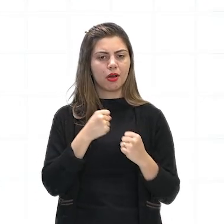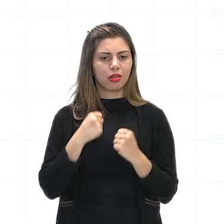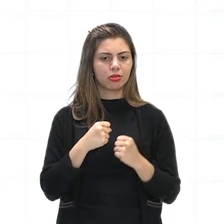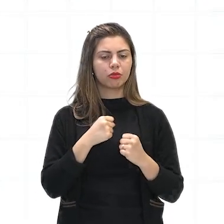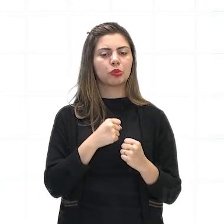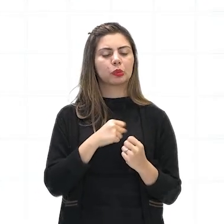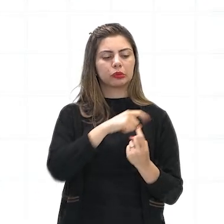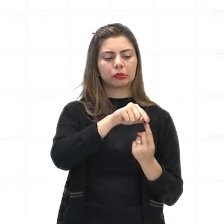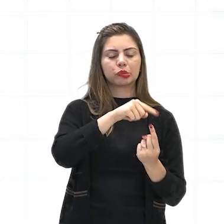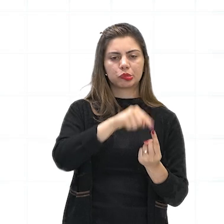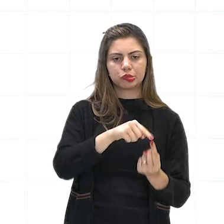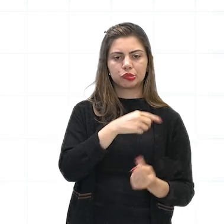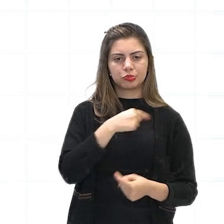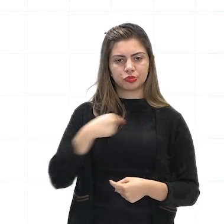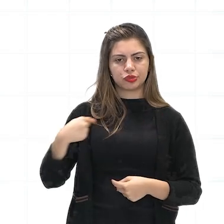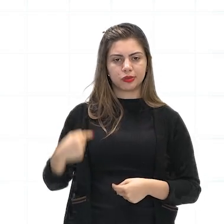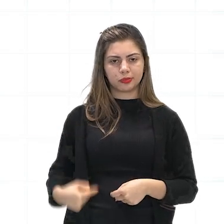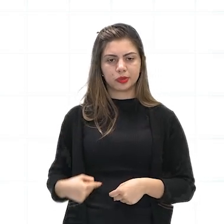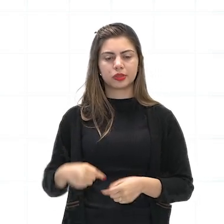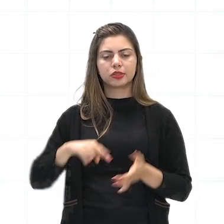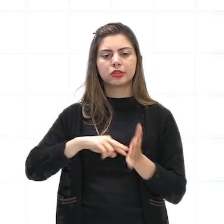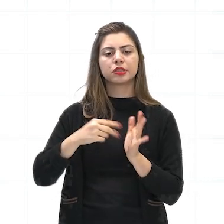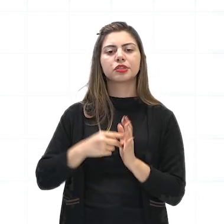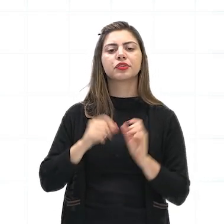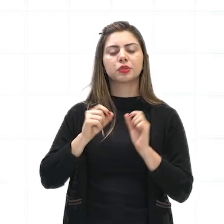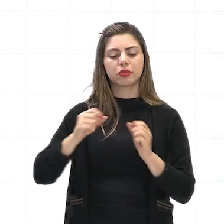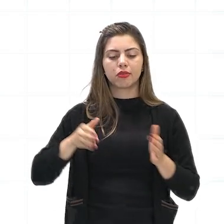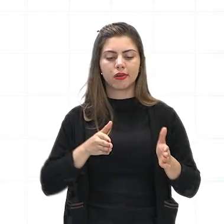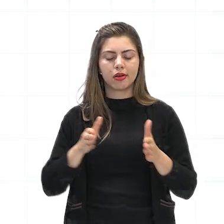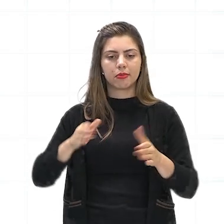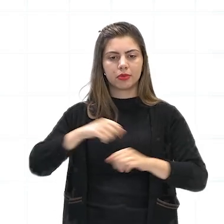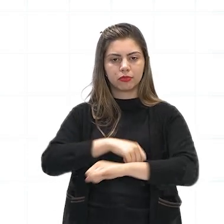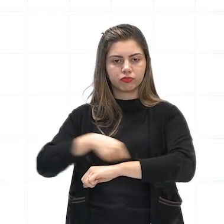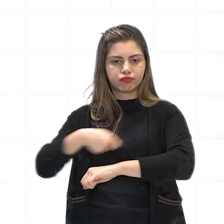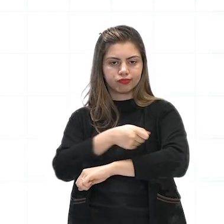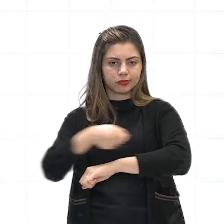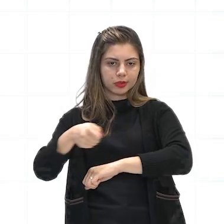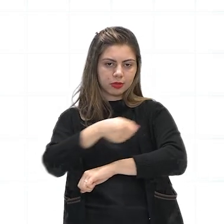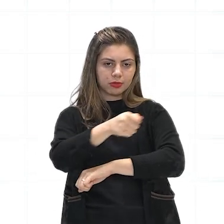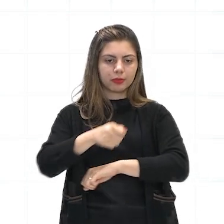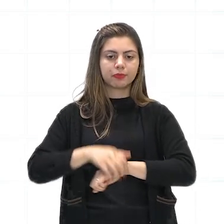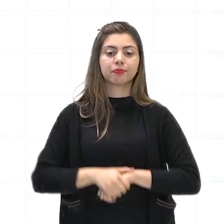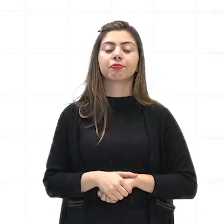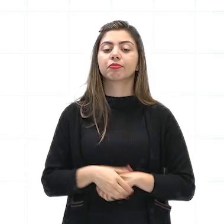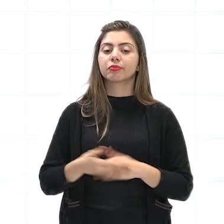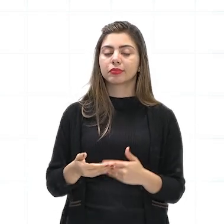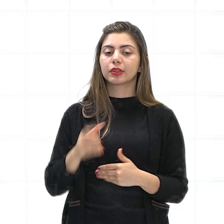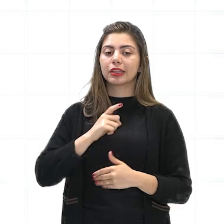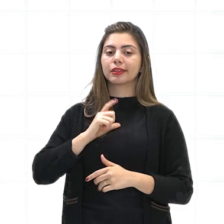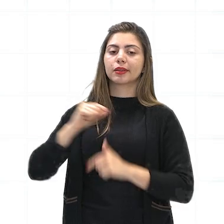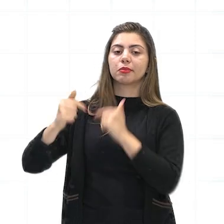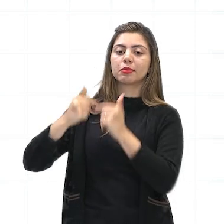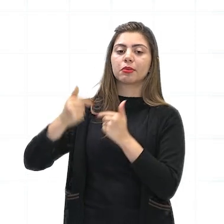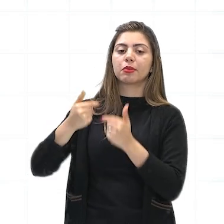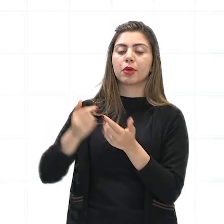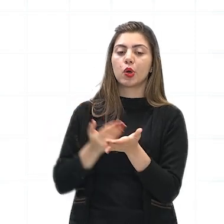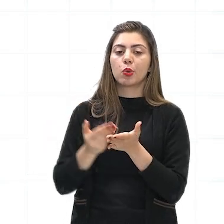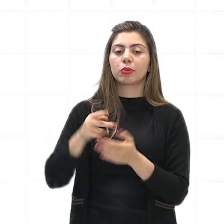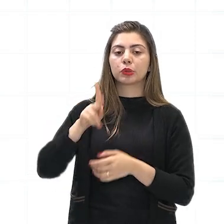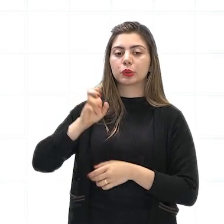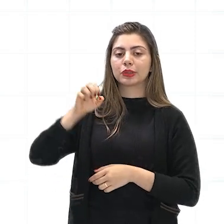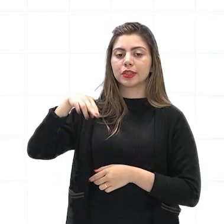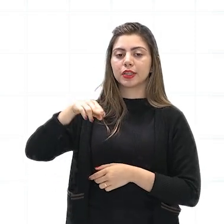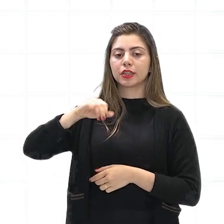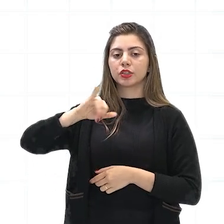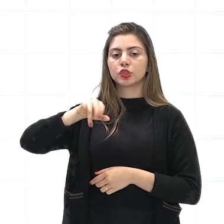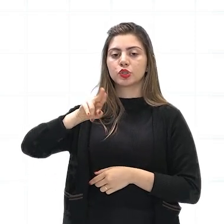japonesa que significa caminho da espada e que ela descende diretamente do Kenjutsu, né,